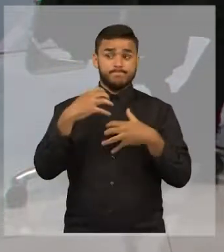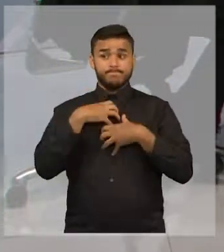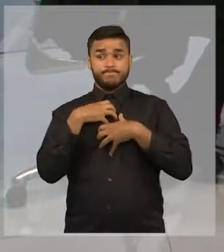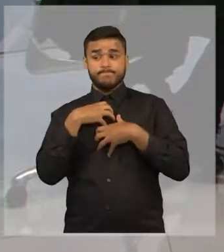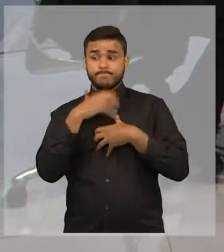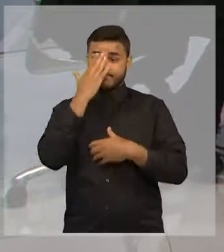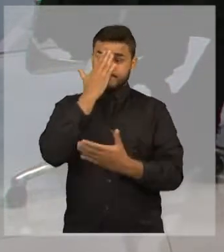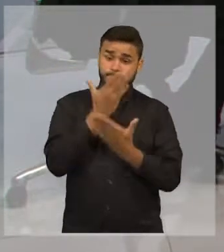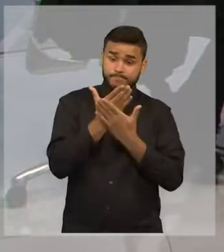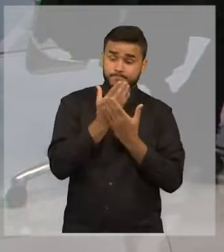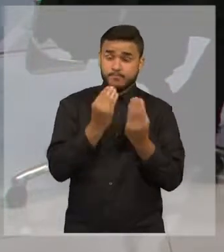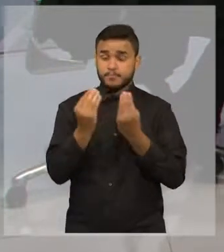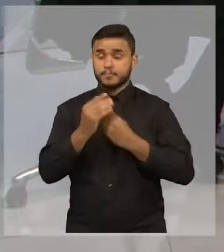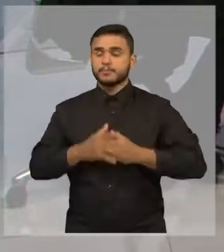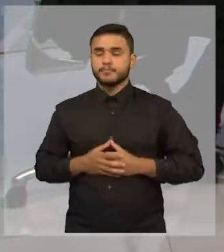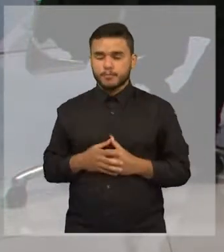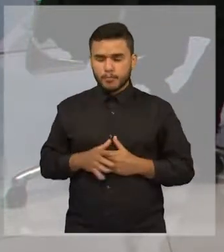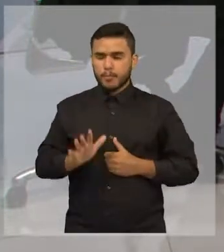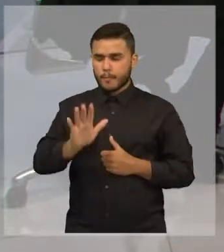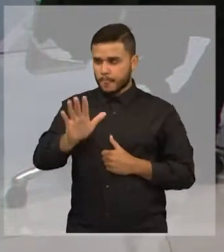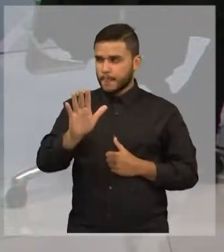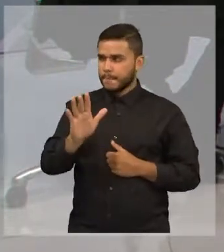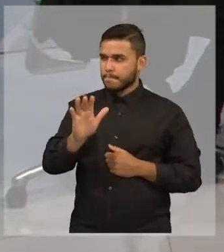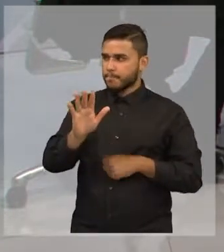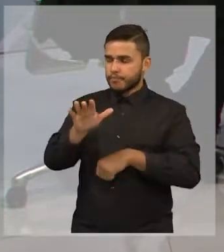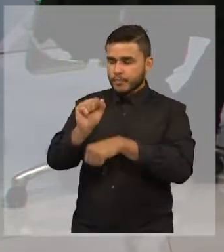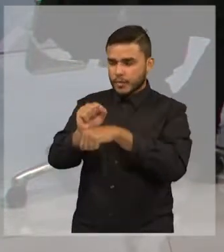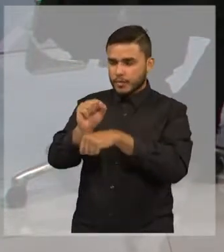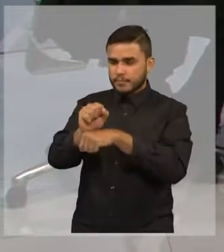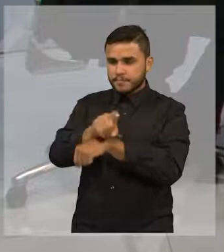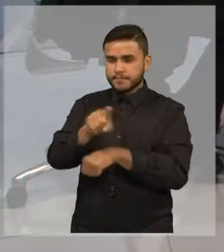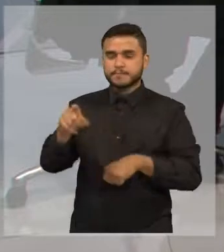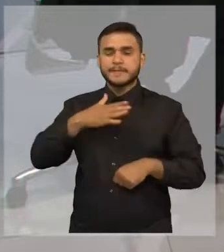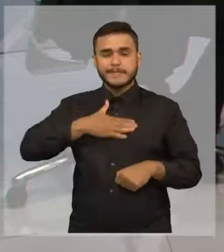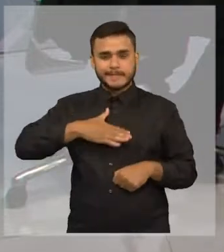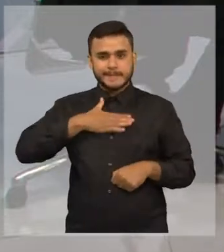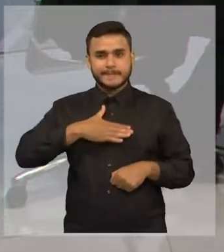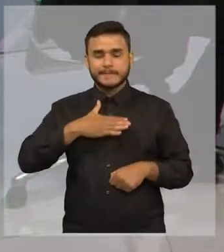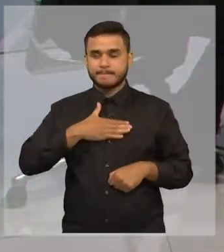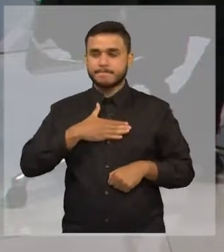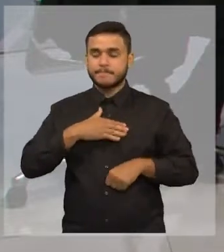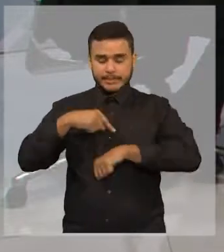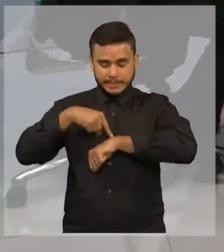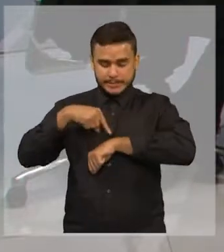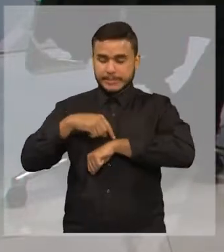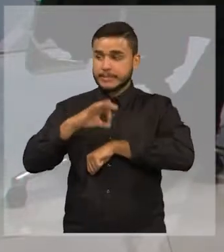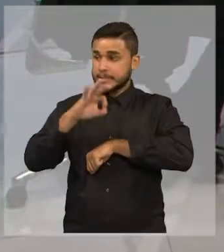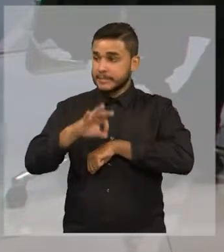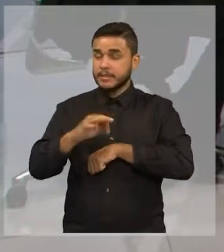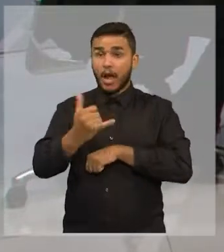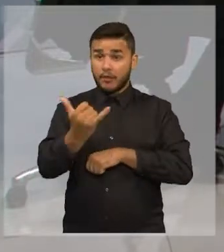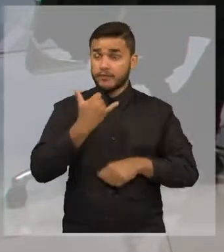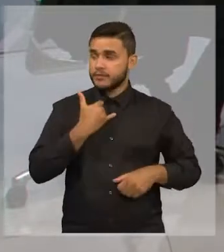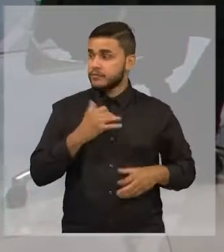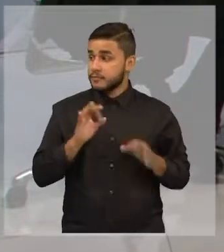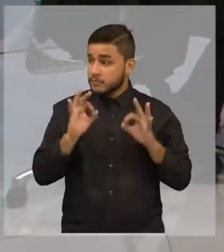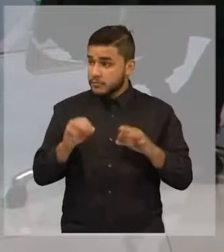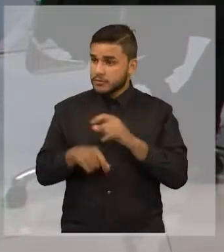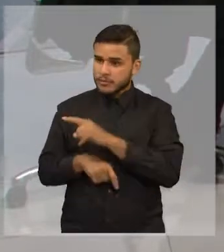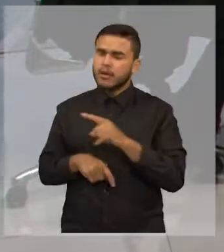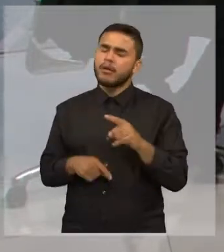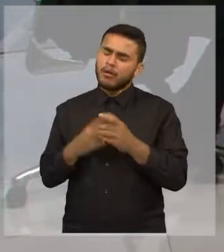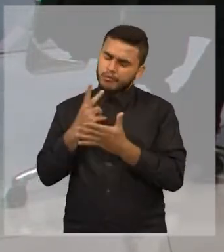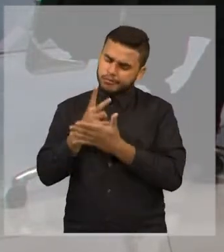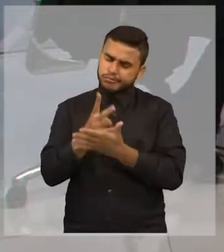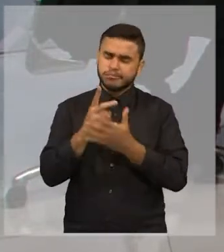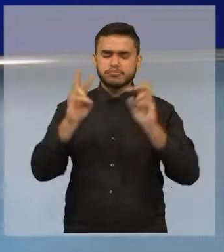sempre pode ser colocada de uma forma crua. Deixa eu fazer o nosso primeiro intervalo, que a produção já nos comunica que o tempo já se esgotou. A gente vai